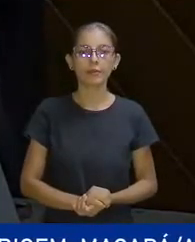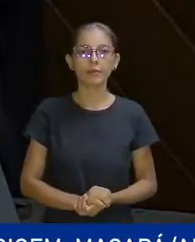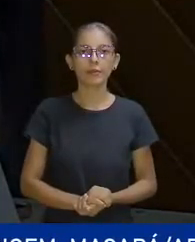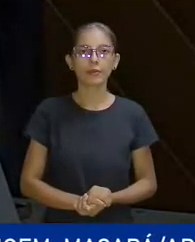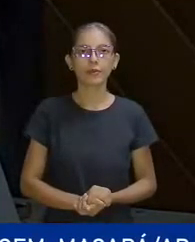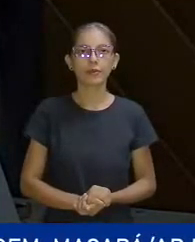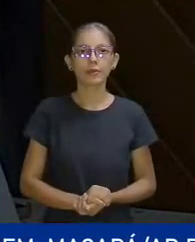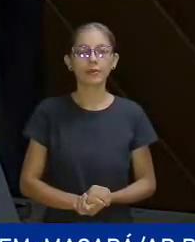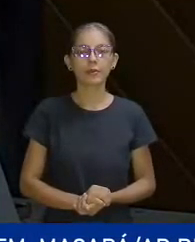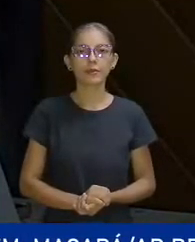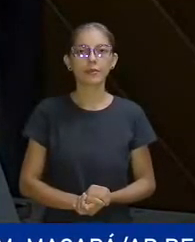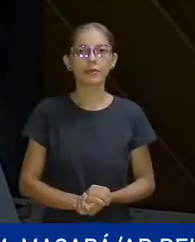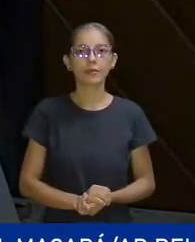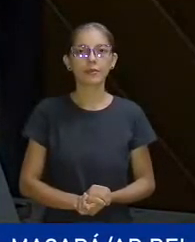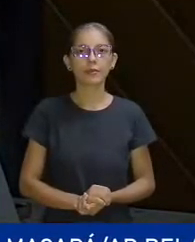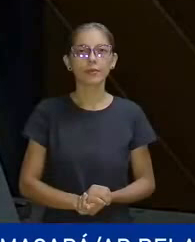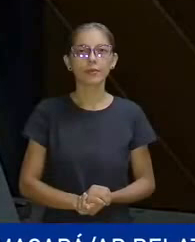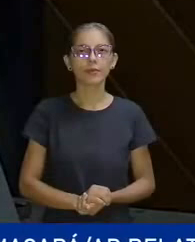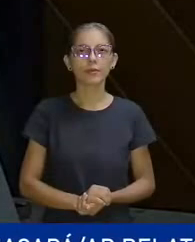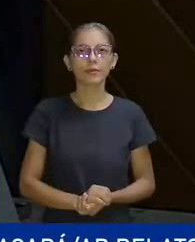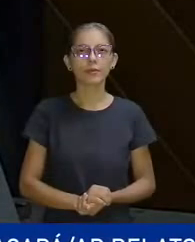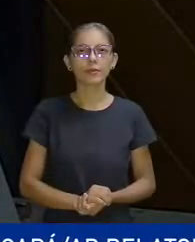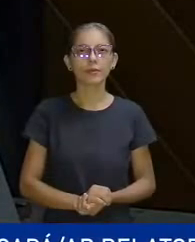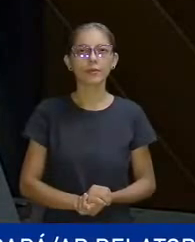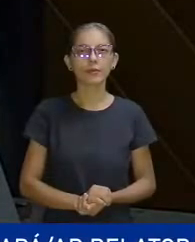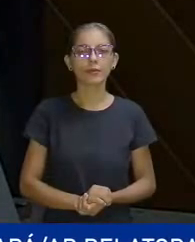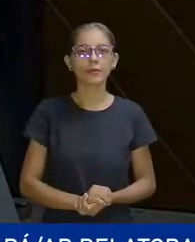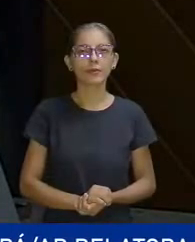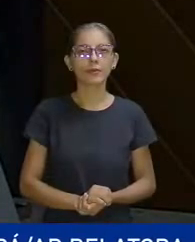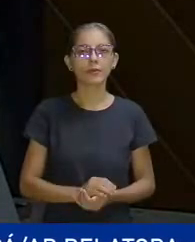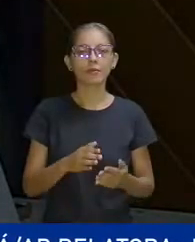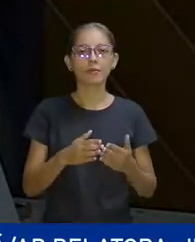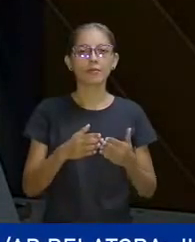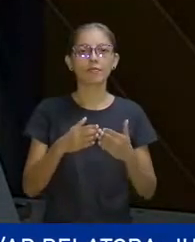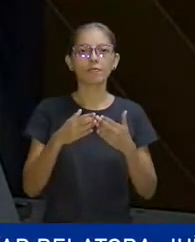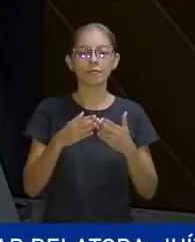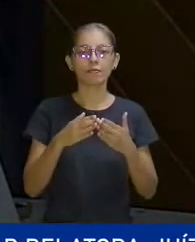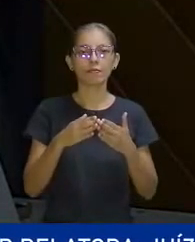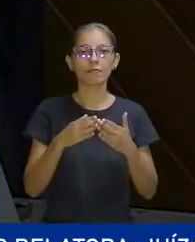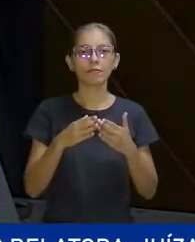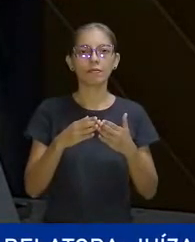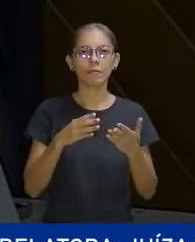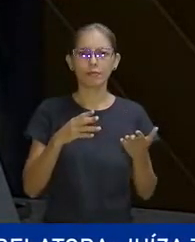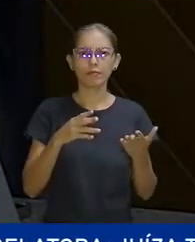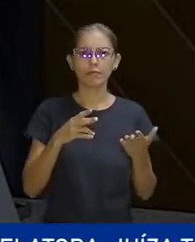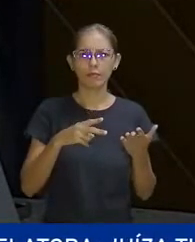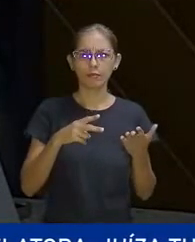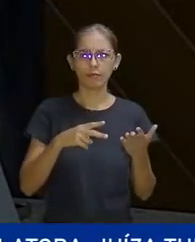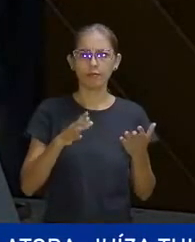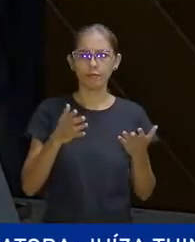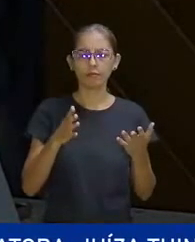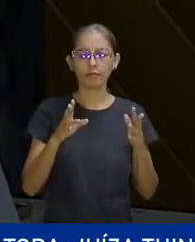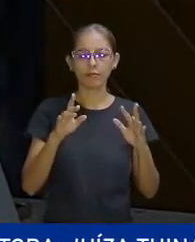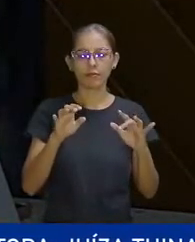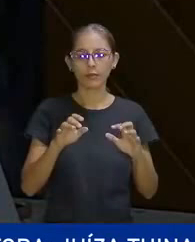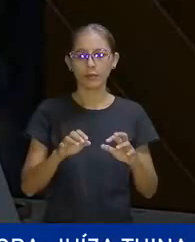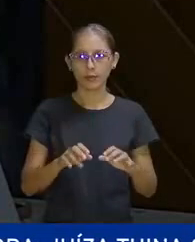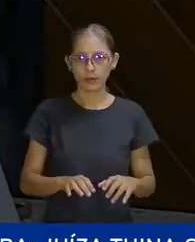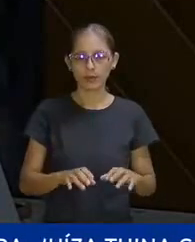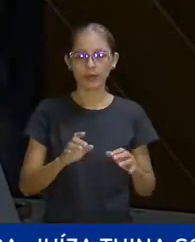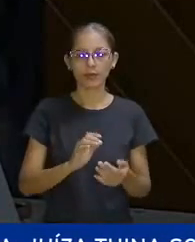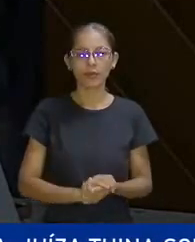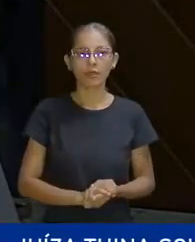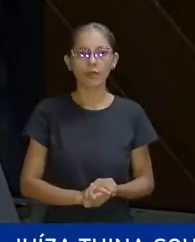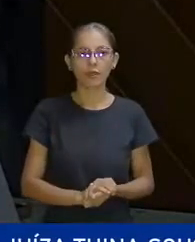A ementa, eu peço licença para ler parte dela, ficou assim, então, redigida: eleições de